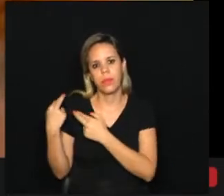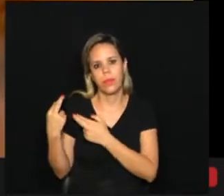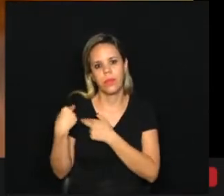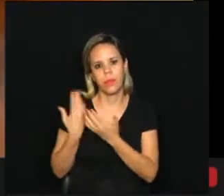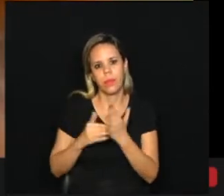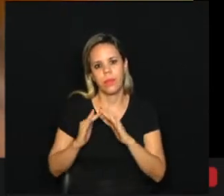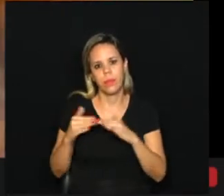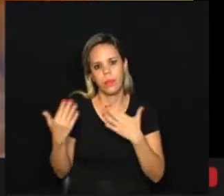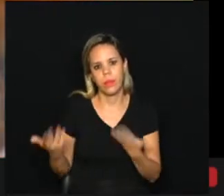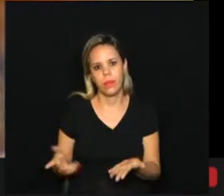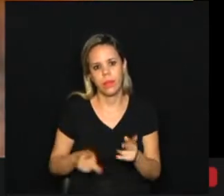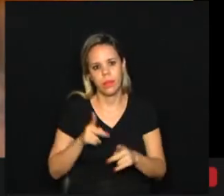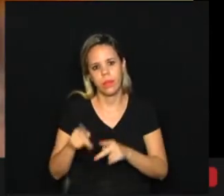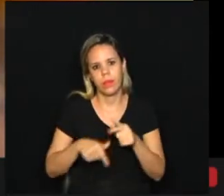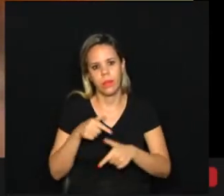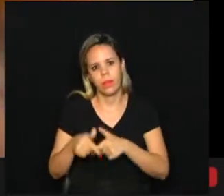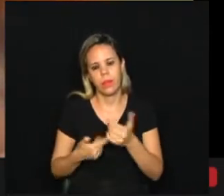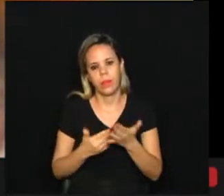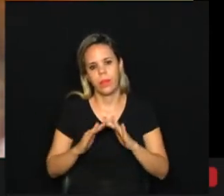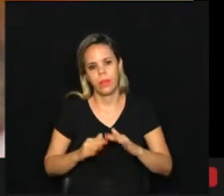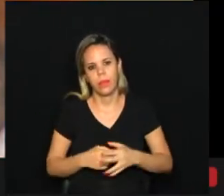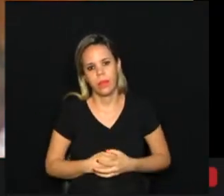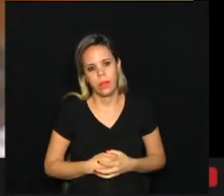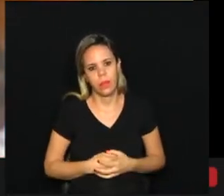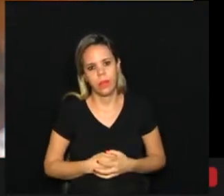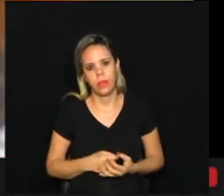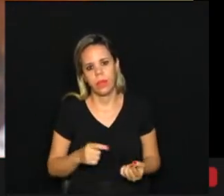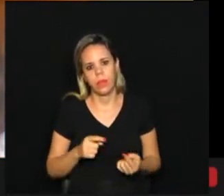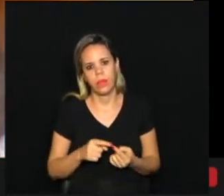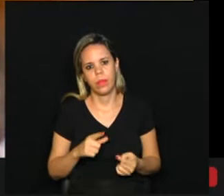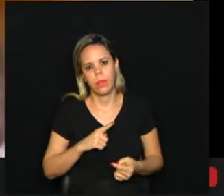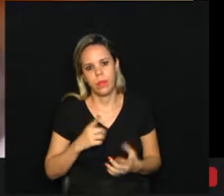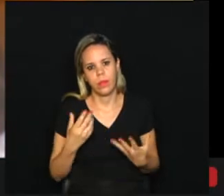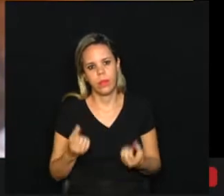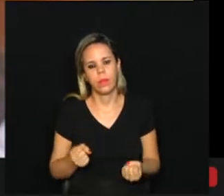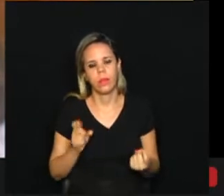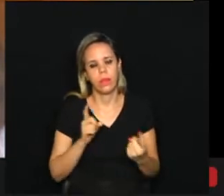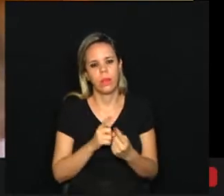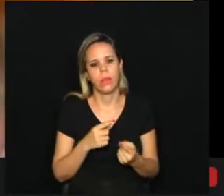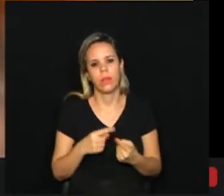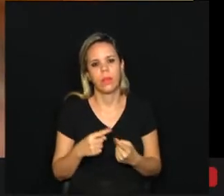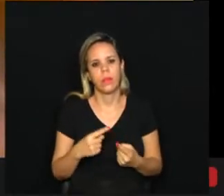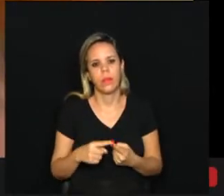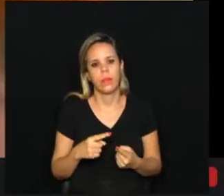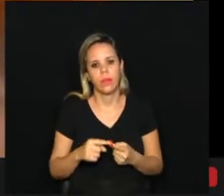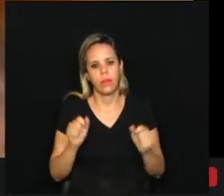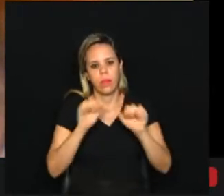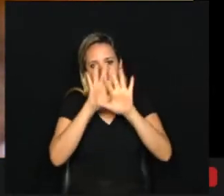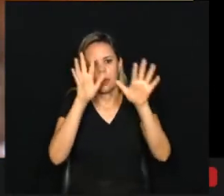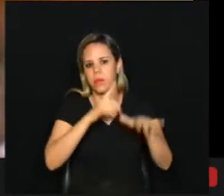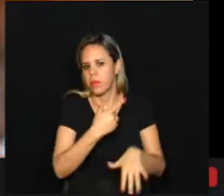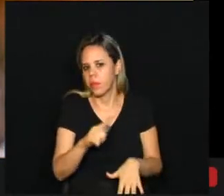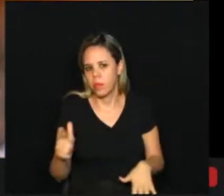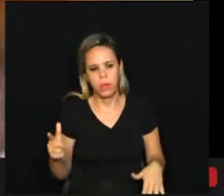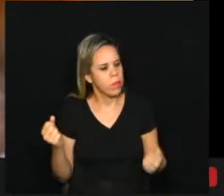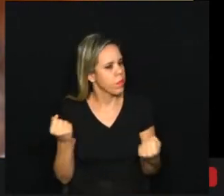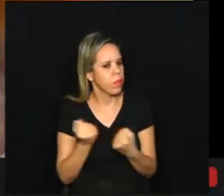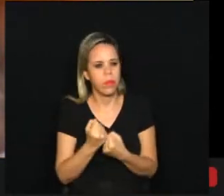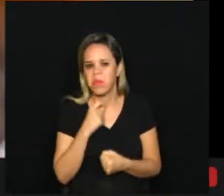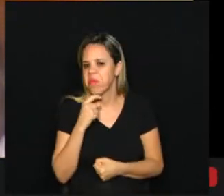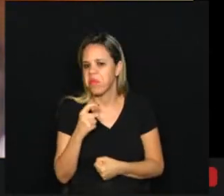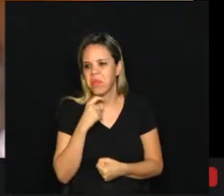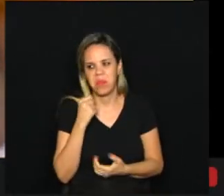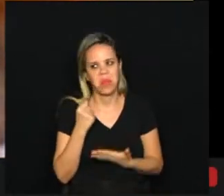escola, né, as pessoas que trabalham na escola, no sentido de haver um acolhimento, porque está bem claro que não houve nenhum